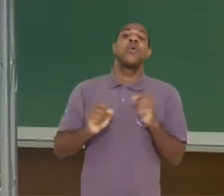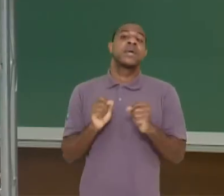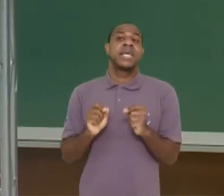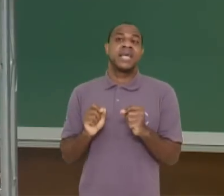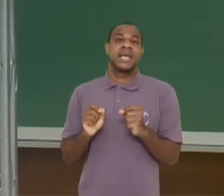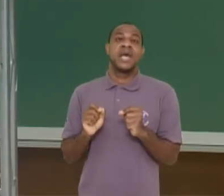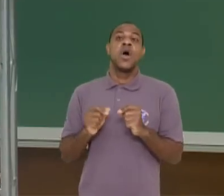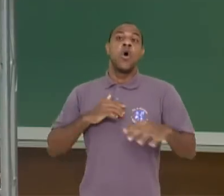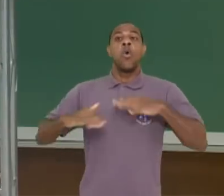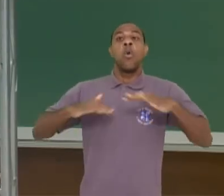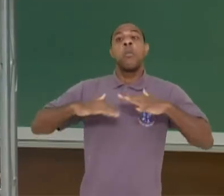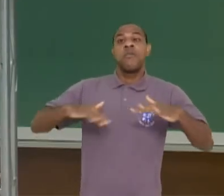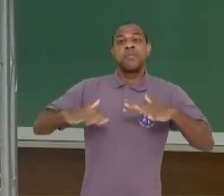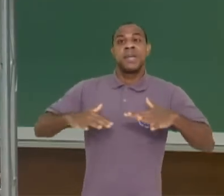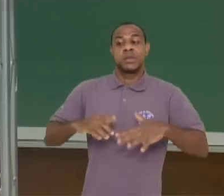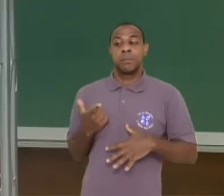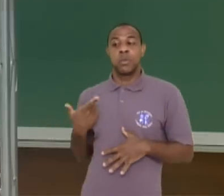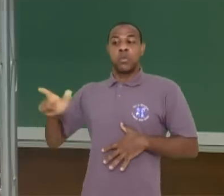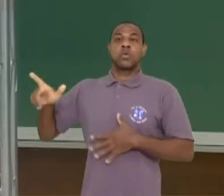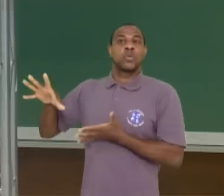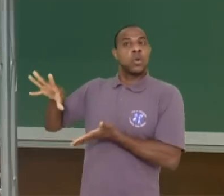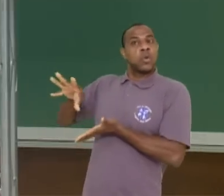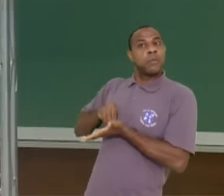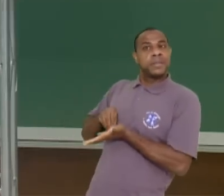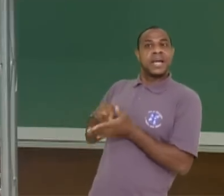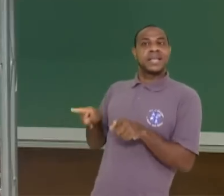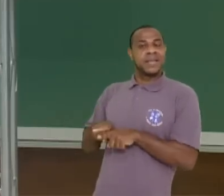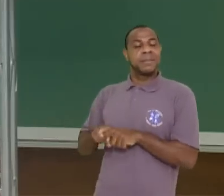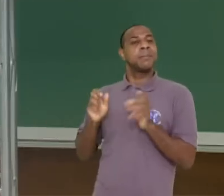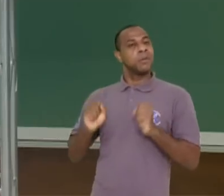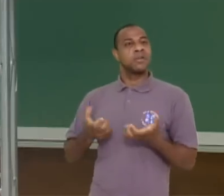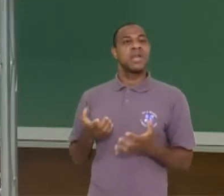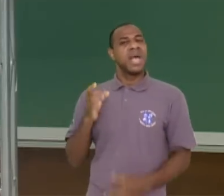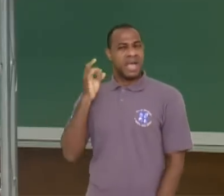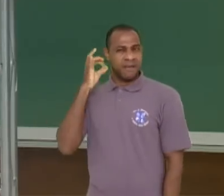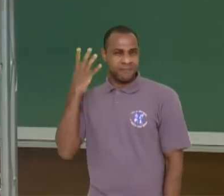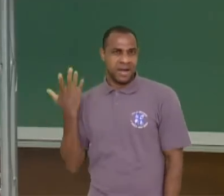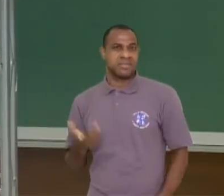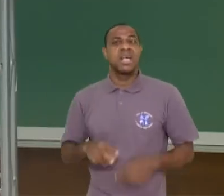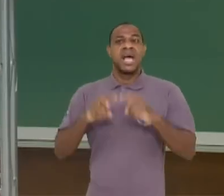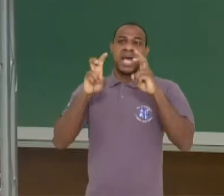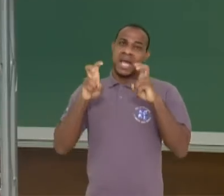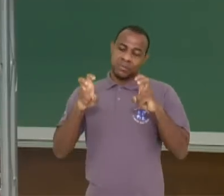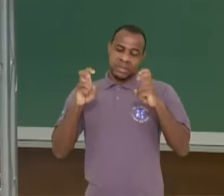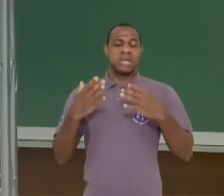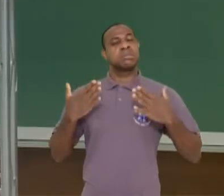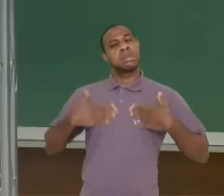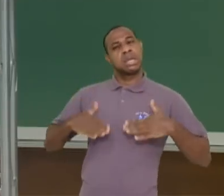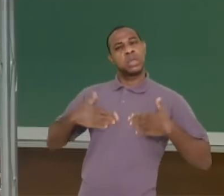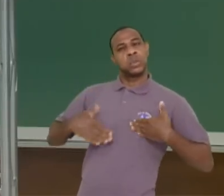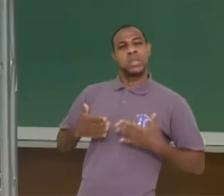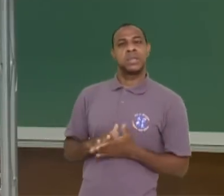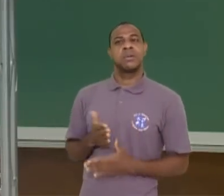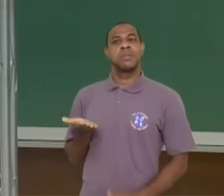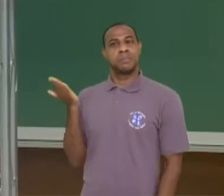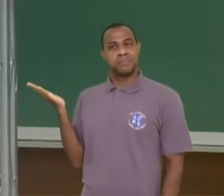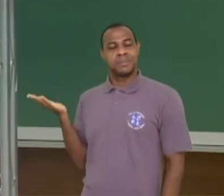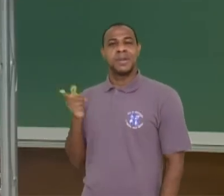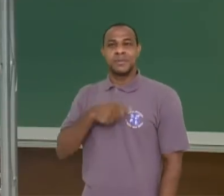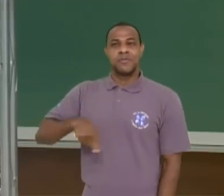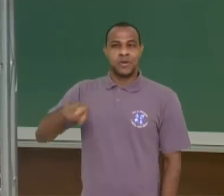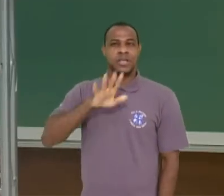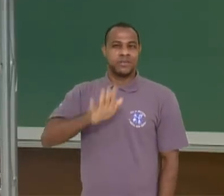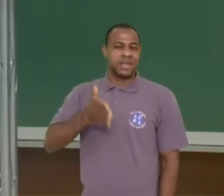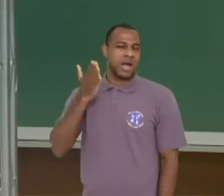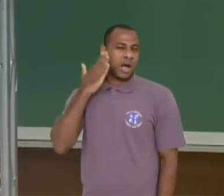tudo isso aí entra dentro do contexto da imitação. Bem fácil, é um tema bastante tranquilo para vocês, porque todos vocês já